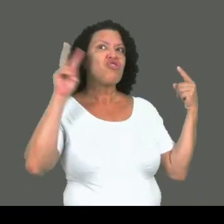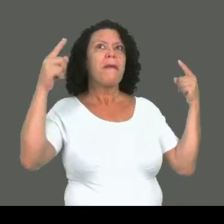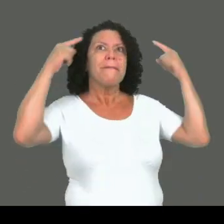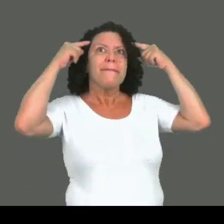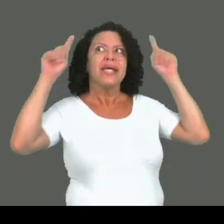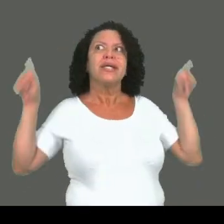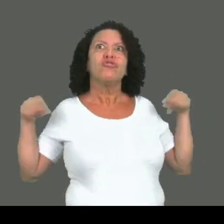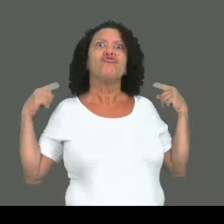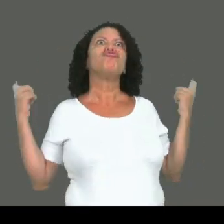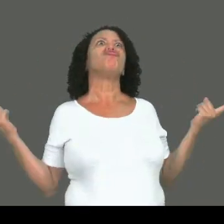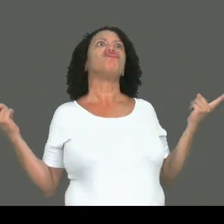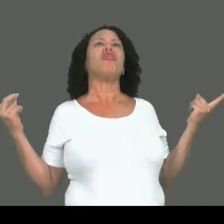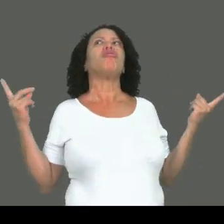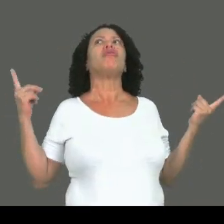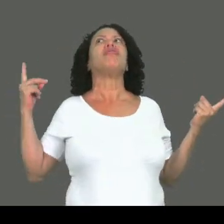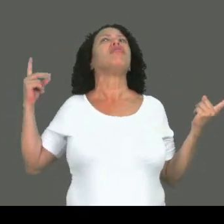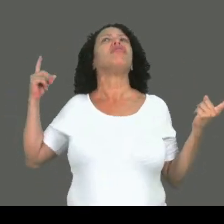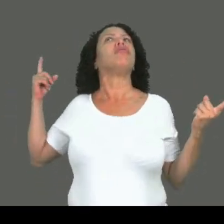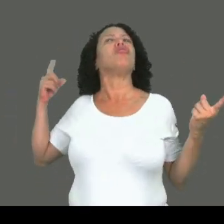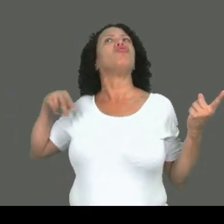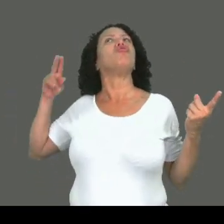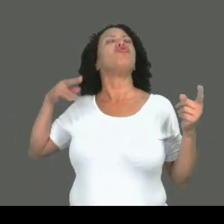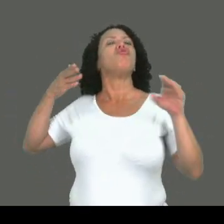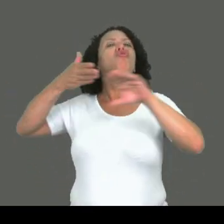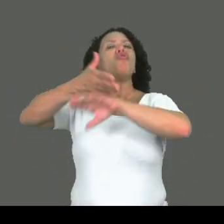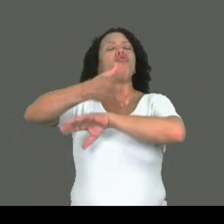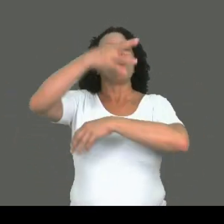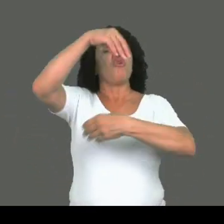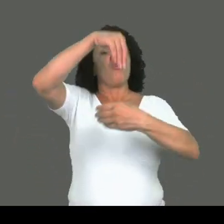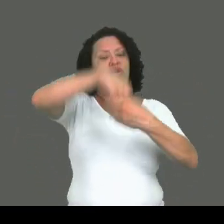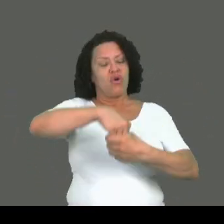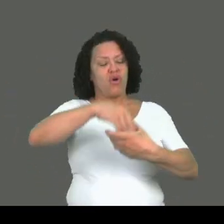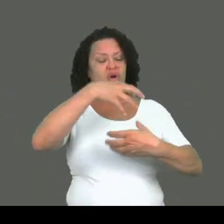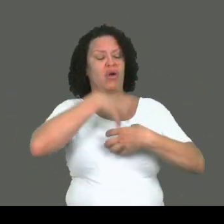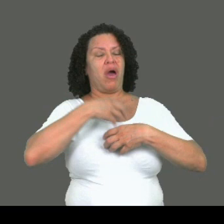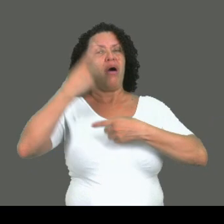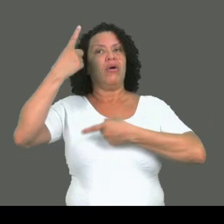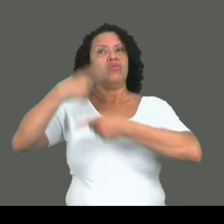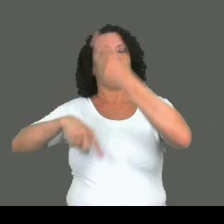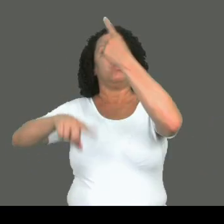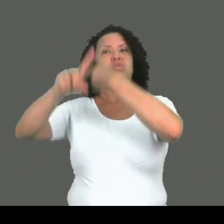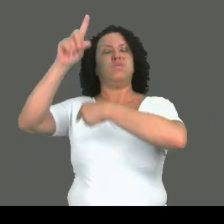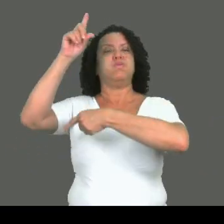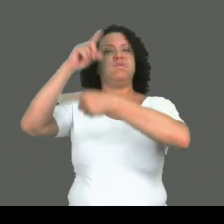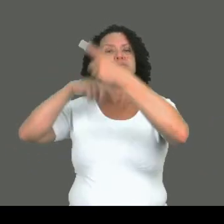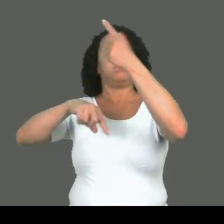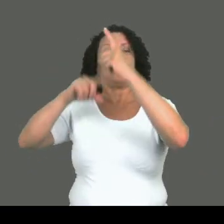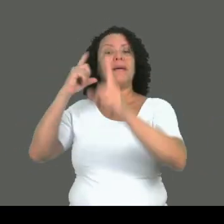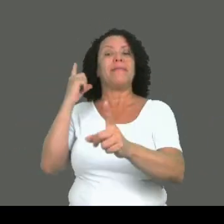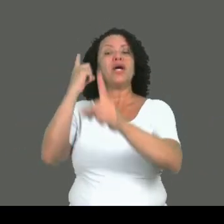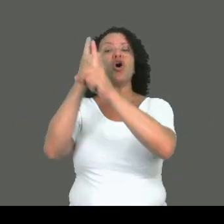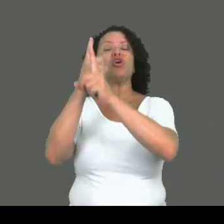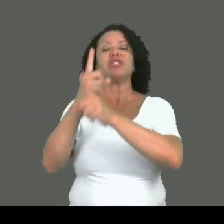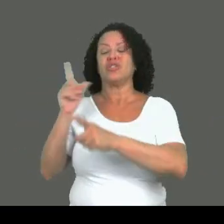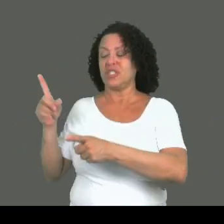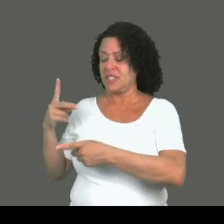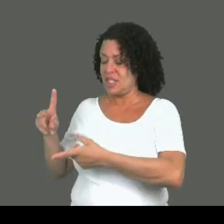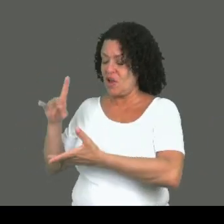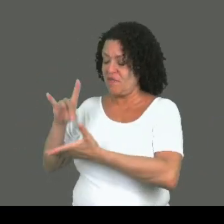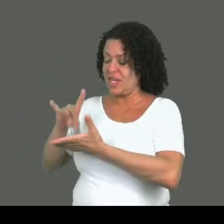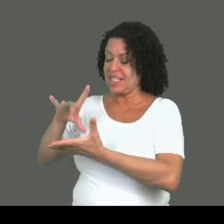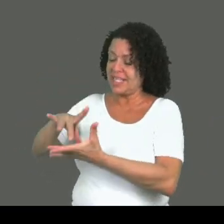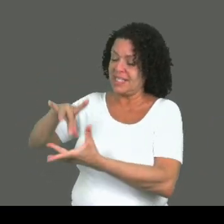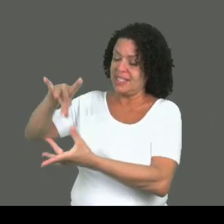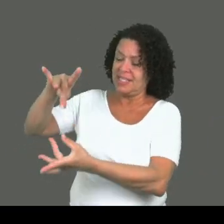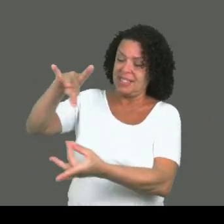seus antepassados, nunca entrou para a sua própria evolução, para encontrar o seu verdadeiro espírito